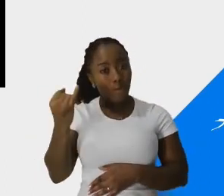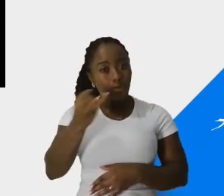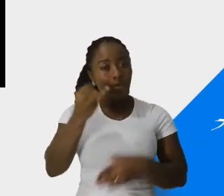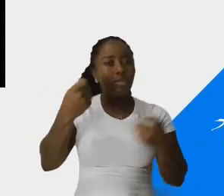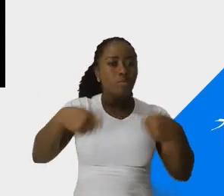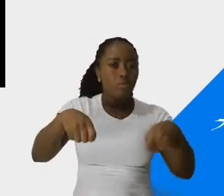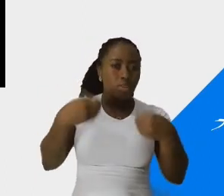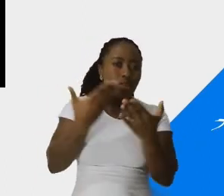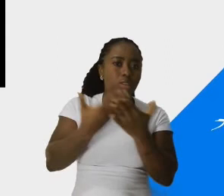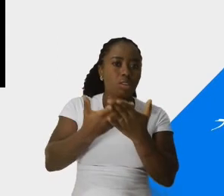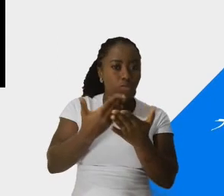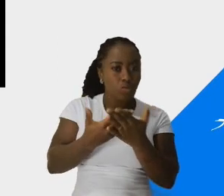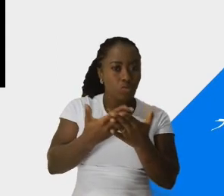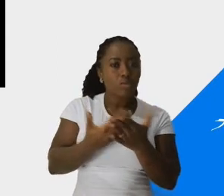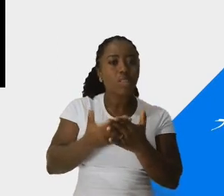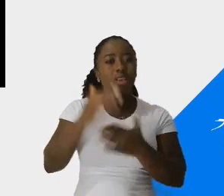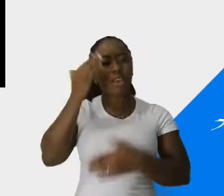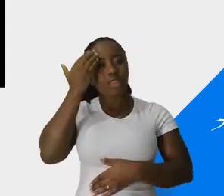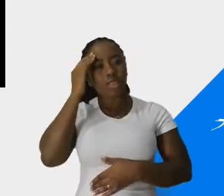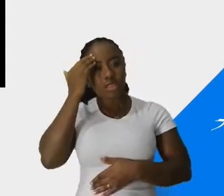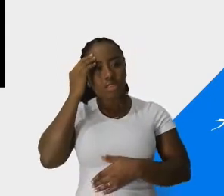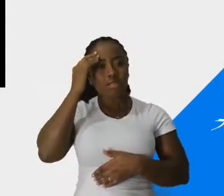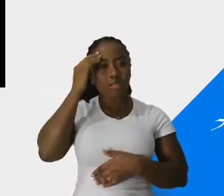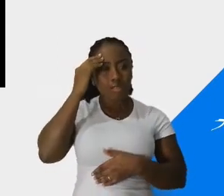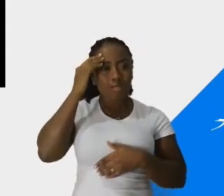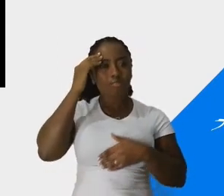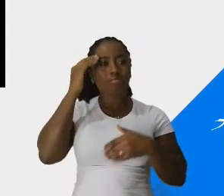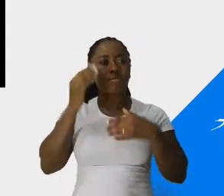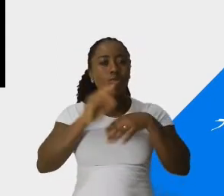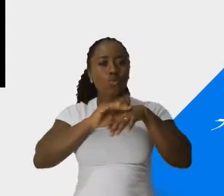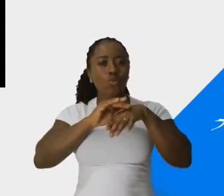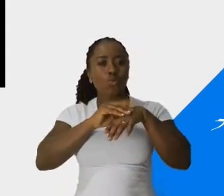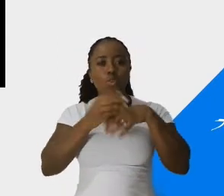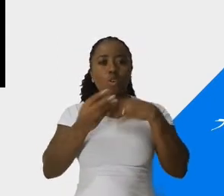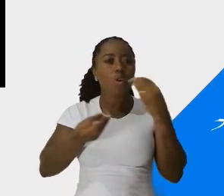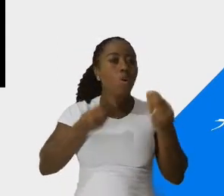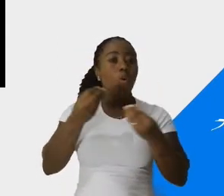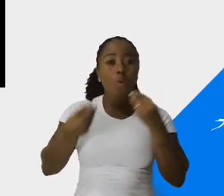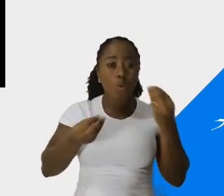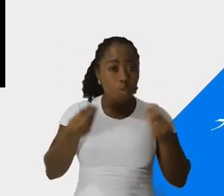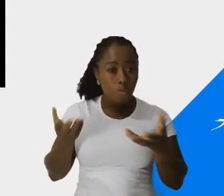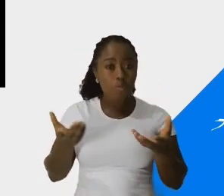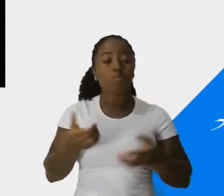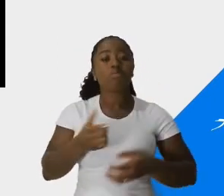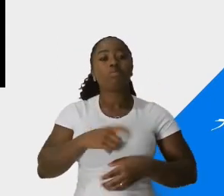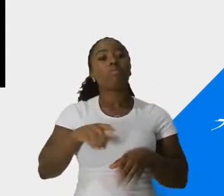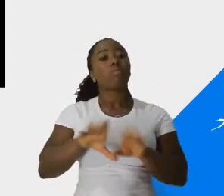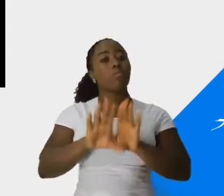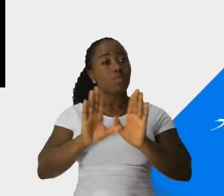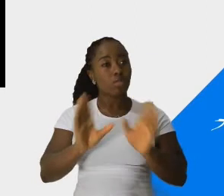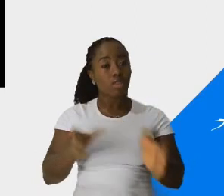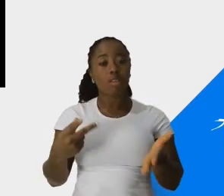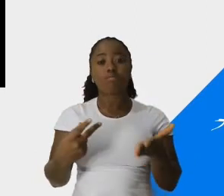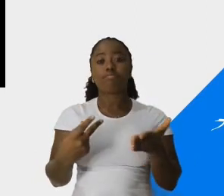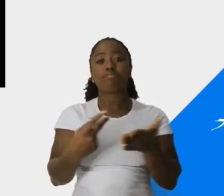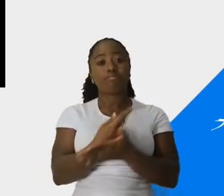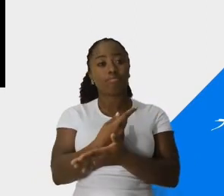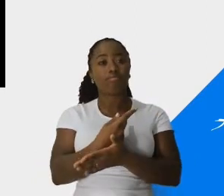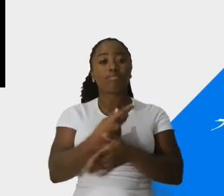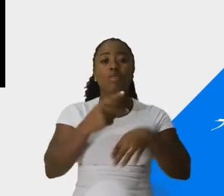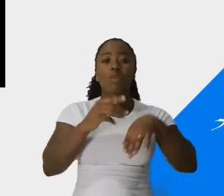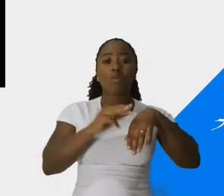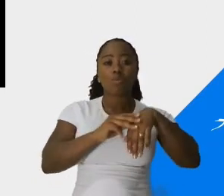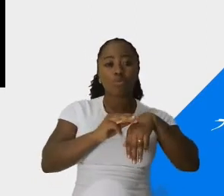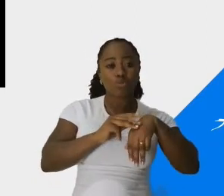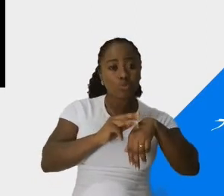a doença, entender o tipo de crise que esse paciente tem, a frequência de crise também,